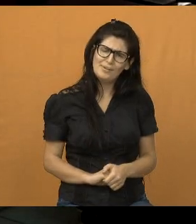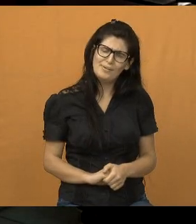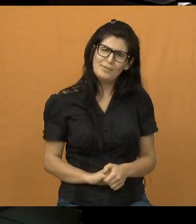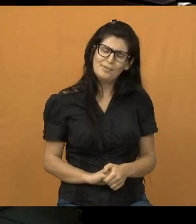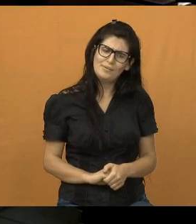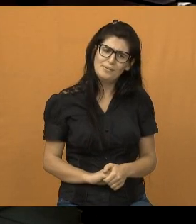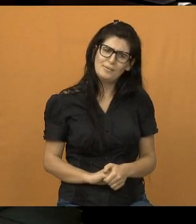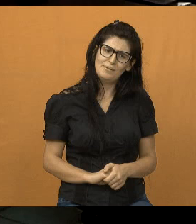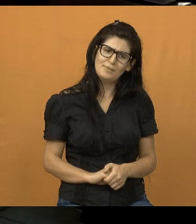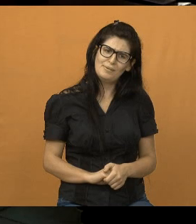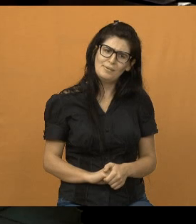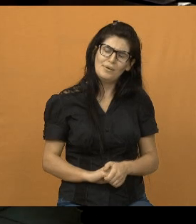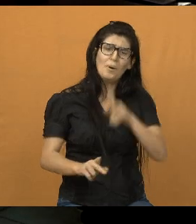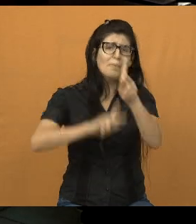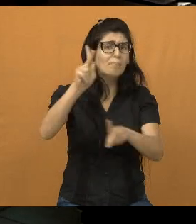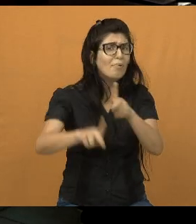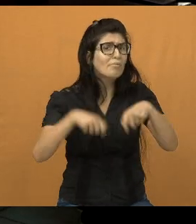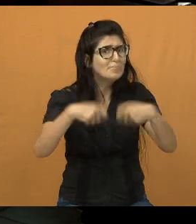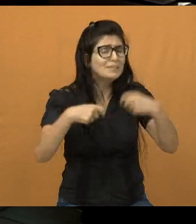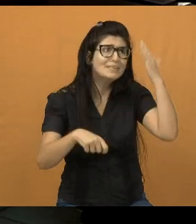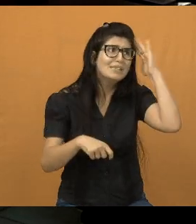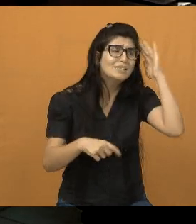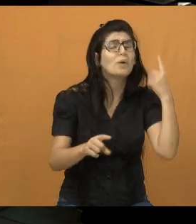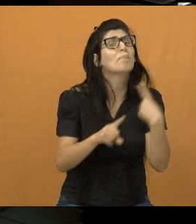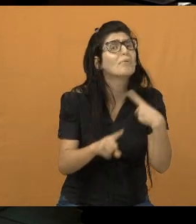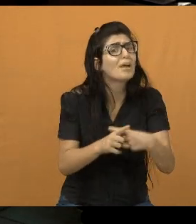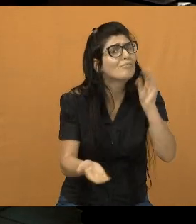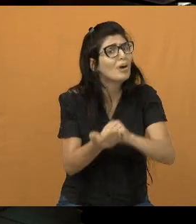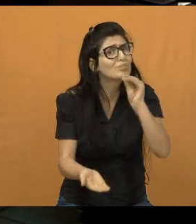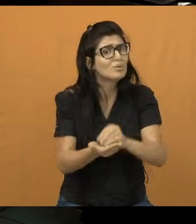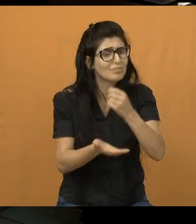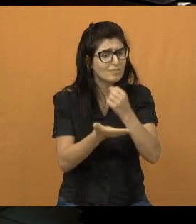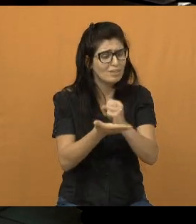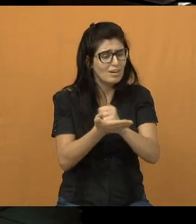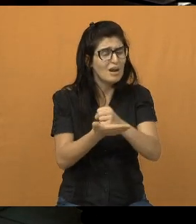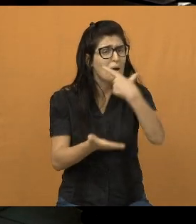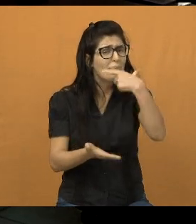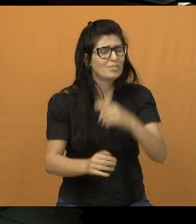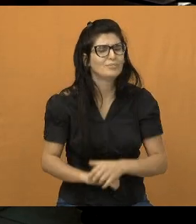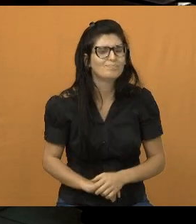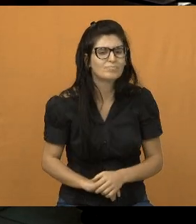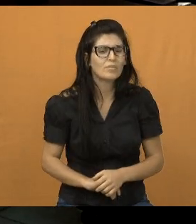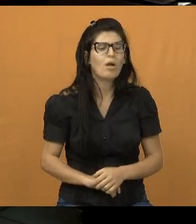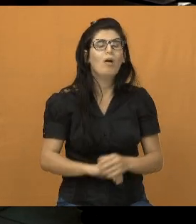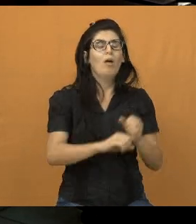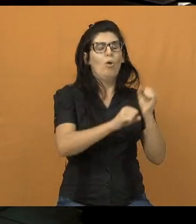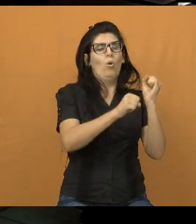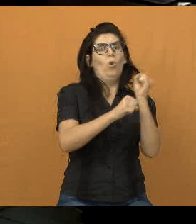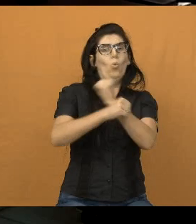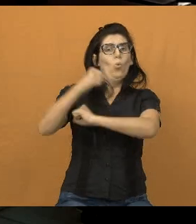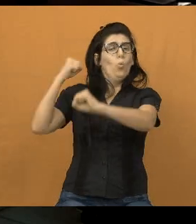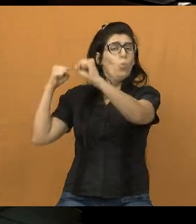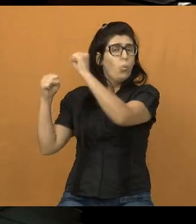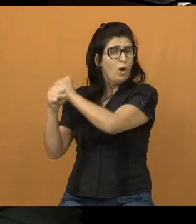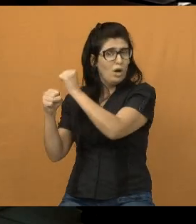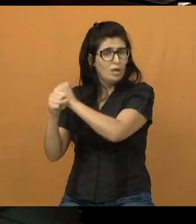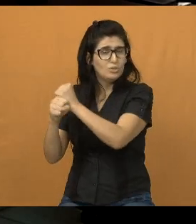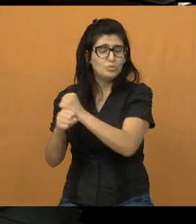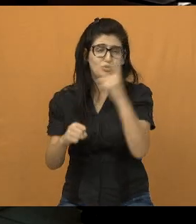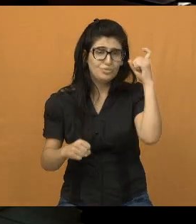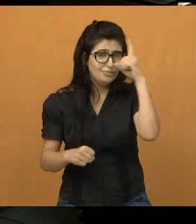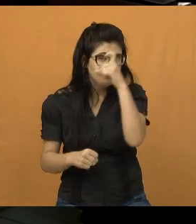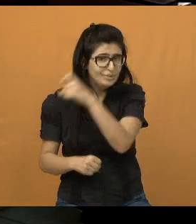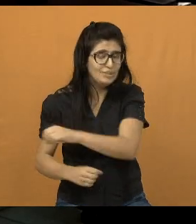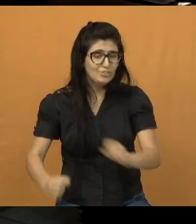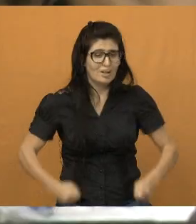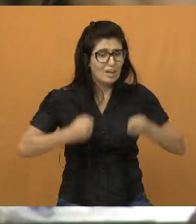O povo entender por quê. Então, foi um ano bastante difícil, você concorda? Não, concordo. Gastamos 30%